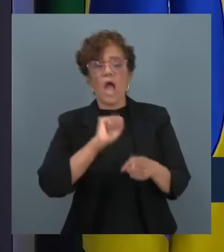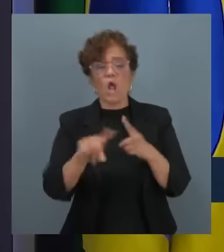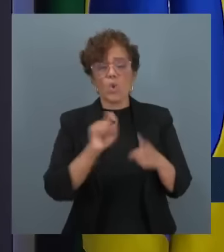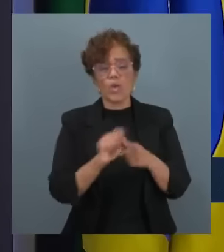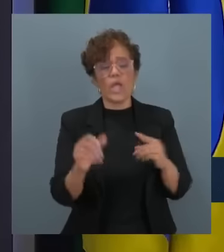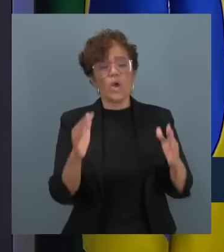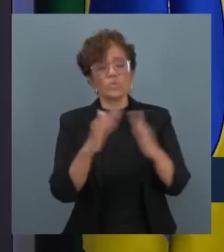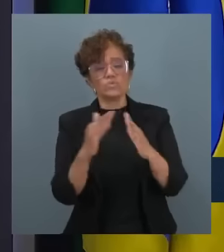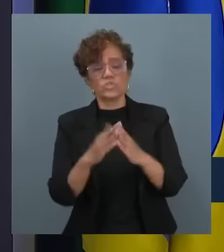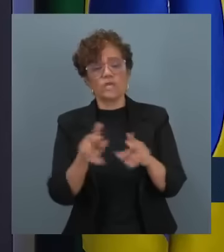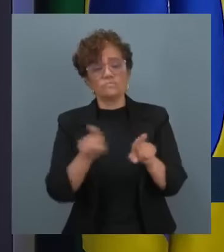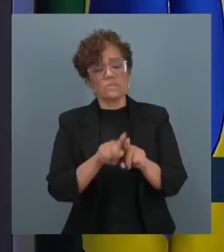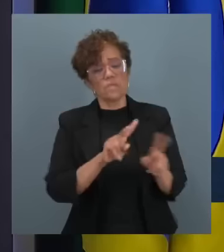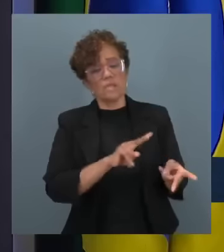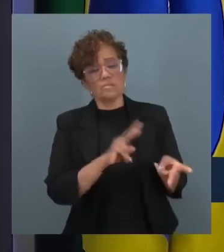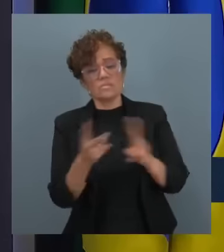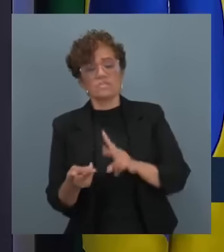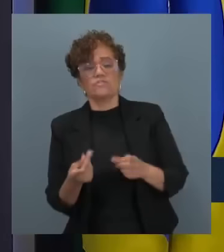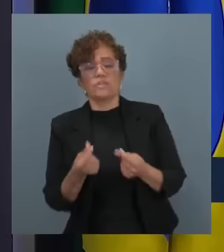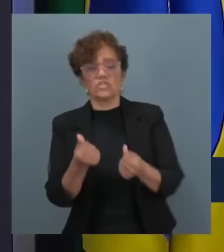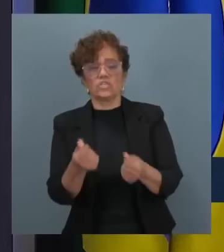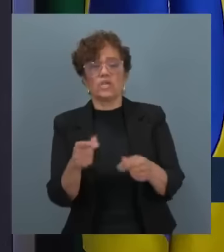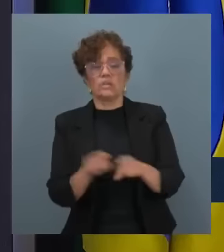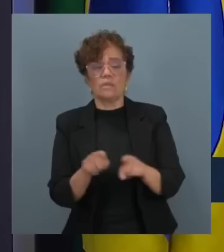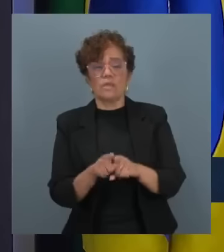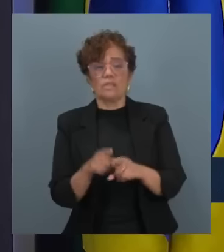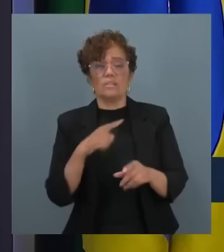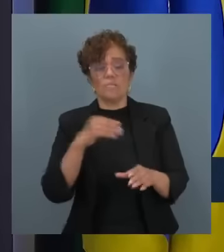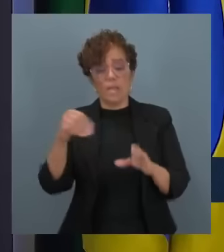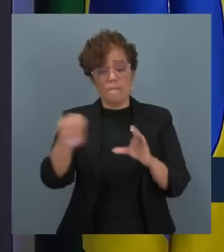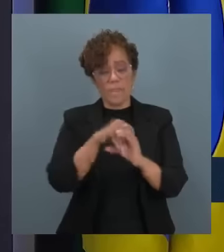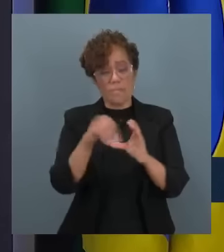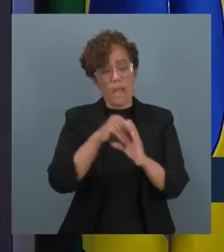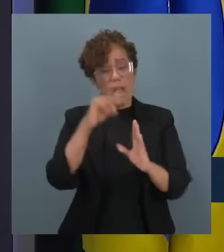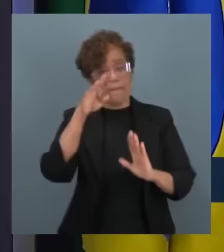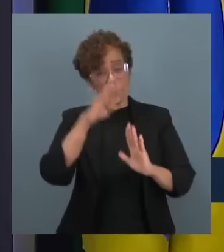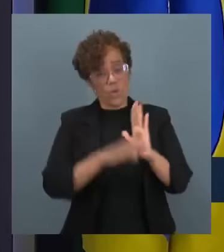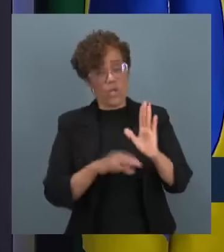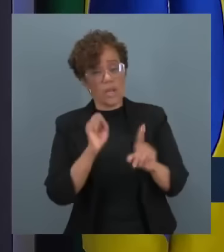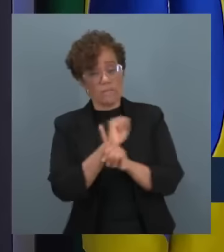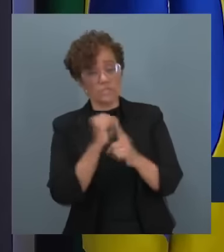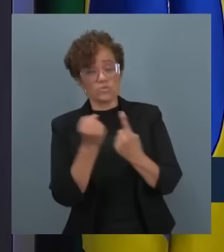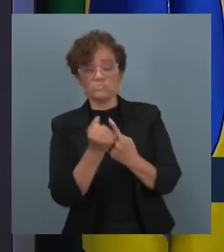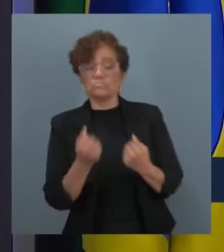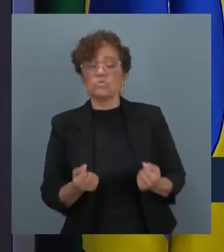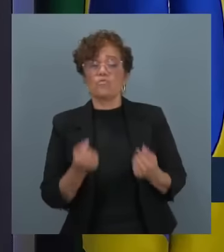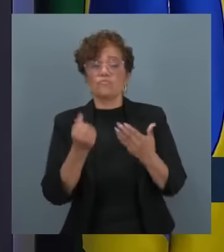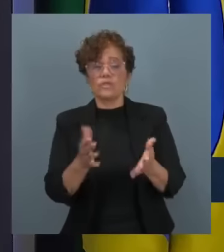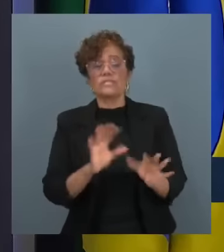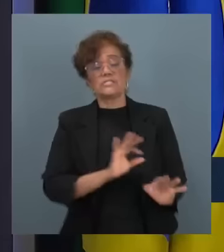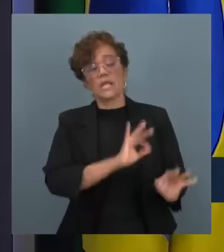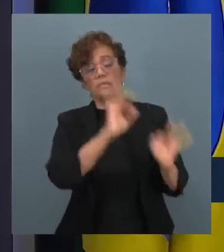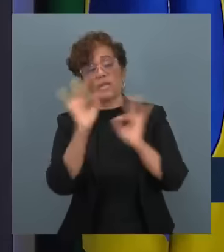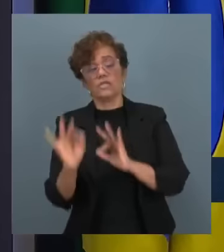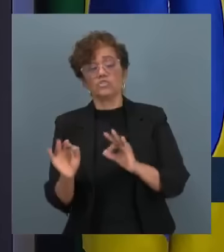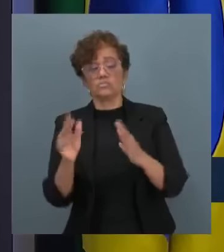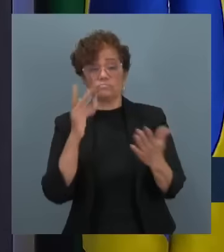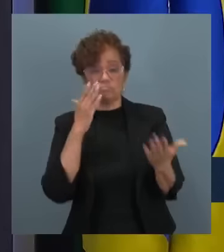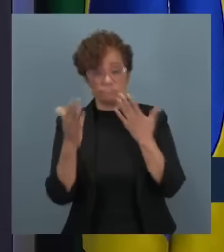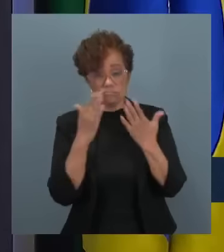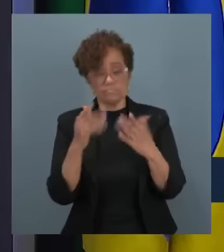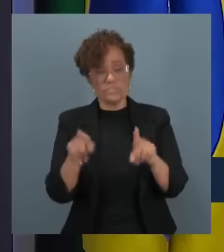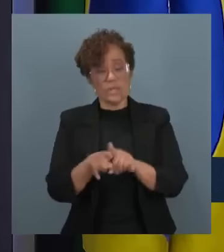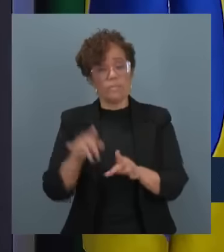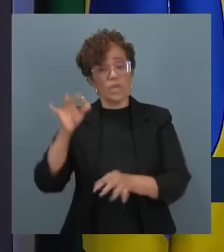benefícios de transferência de renda, além de inseri-las em programas sociais e oferecer acompanhamento psicossocial e